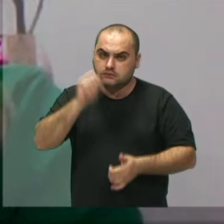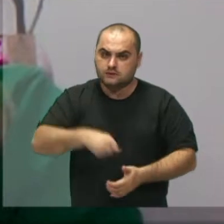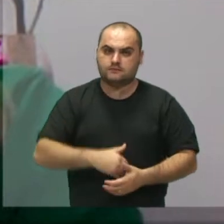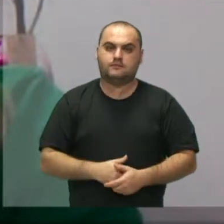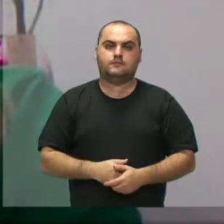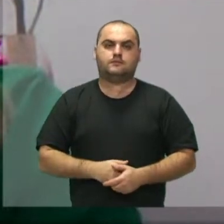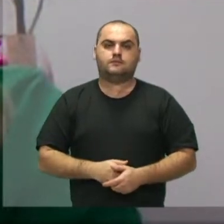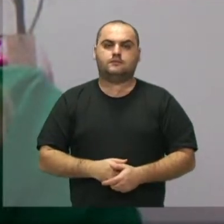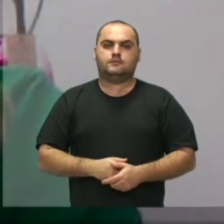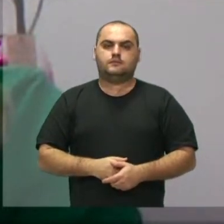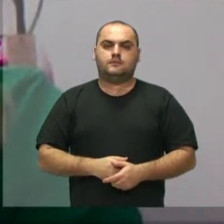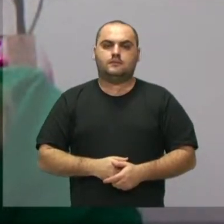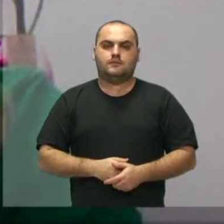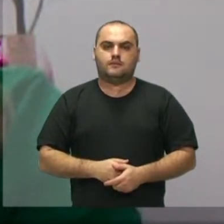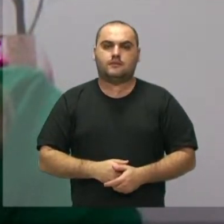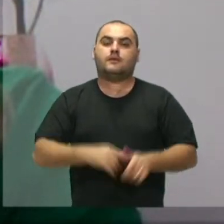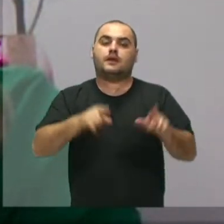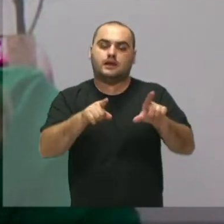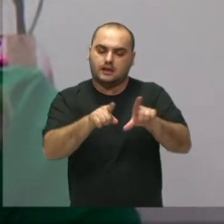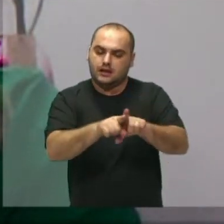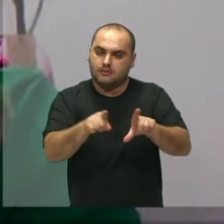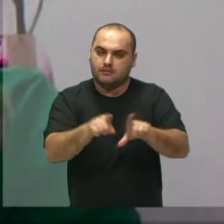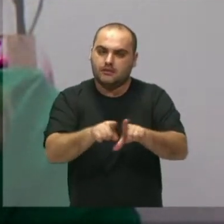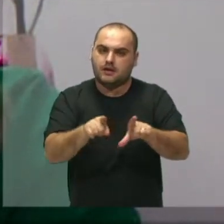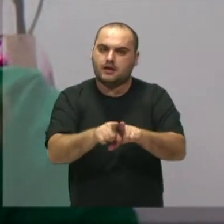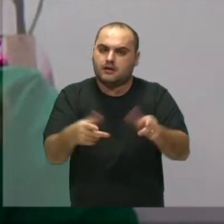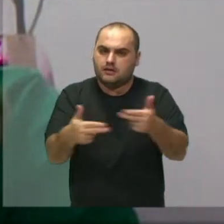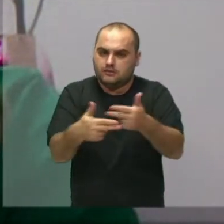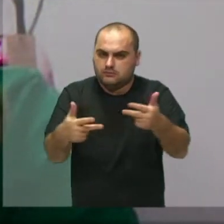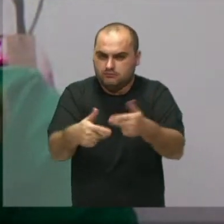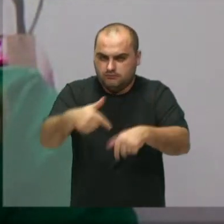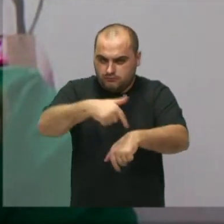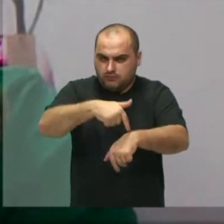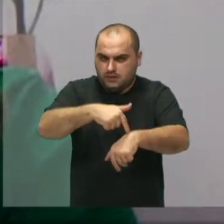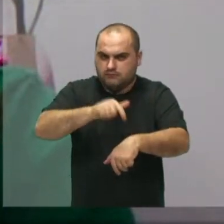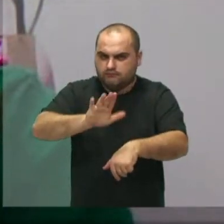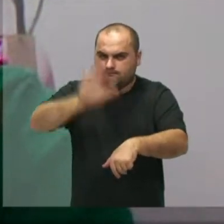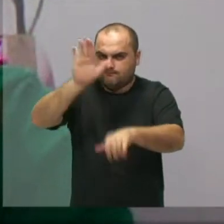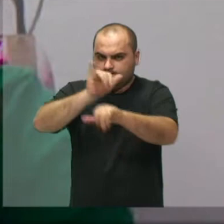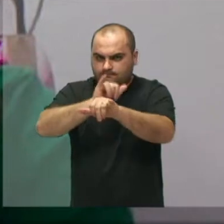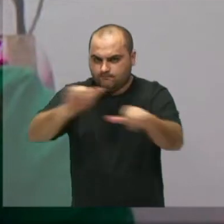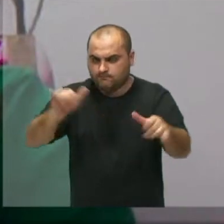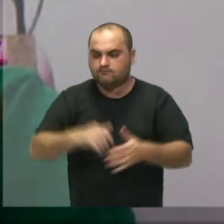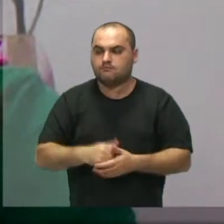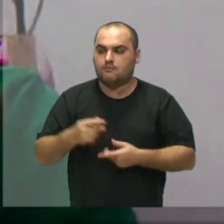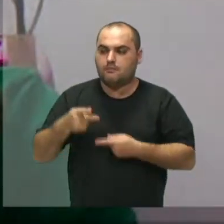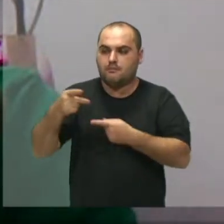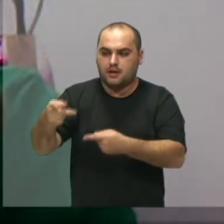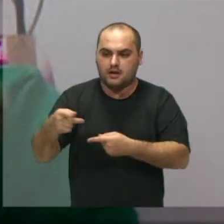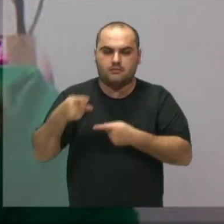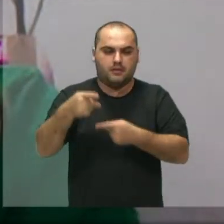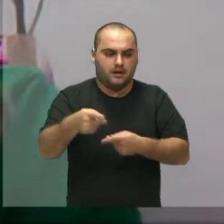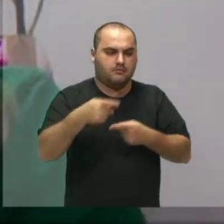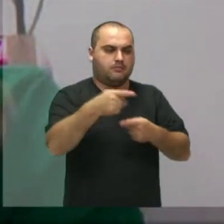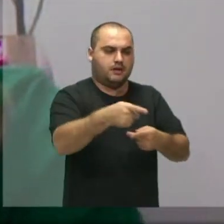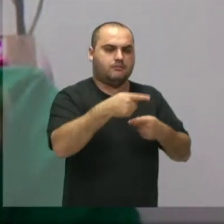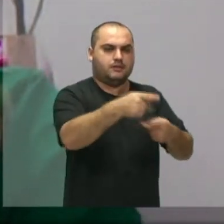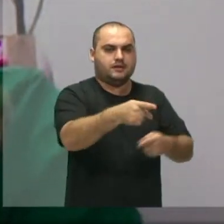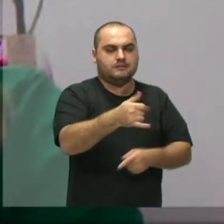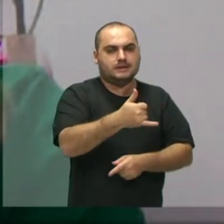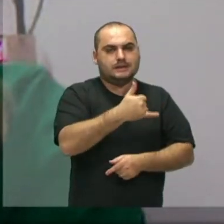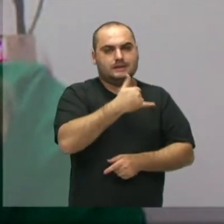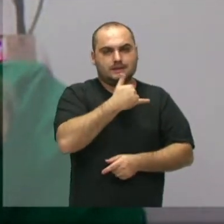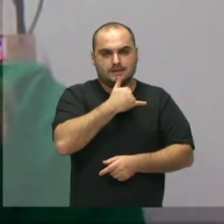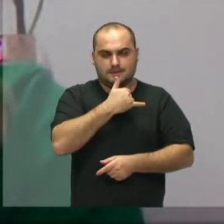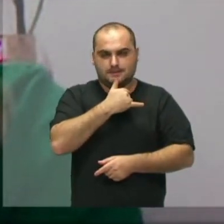Também é uma coisa que eu queria muito, durante esse período de campanha, eu fiz algumas visitas que me deixaram um pouco triste.